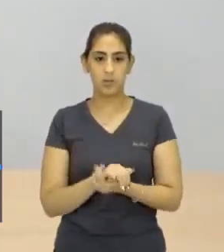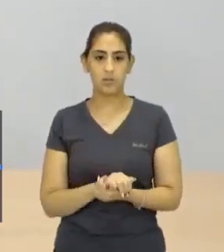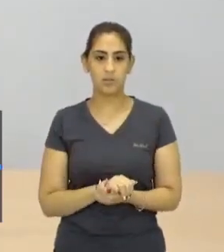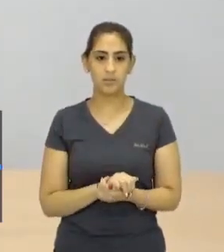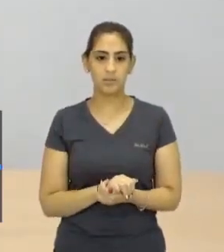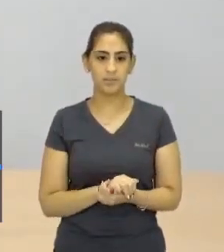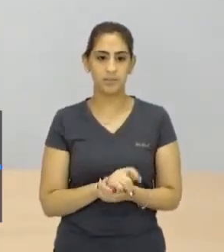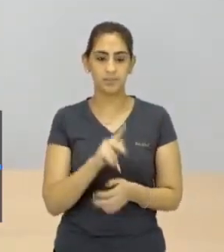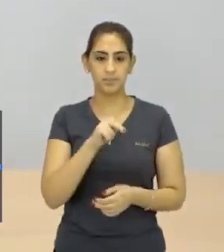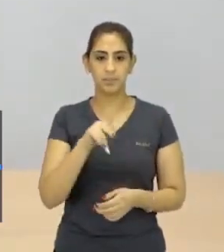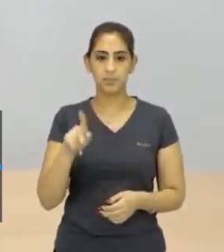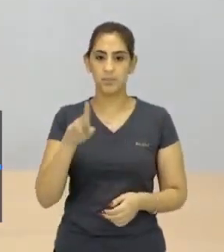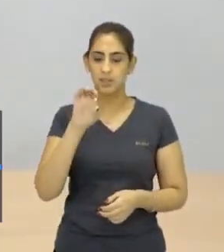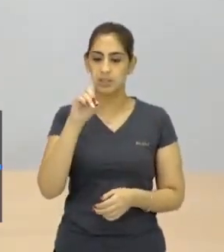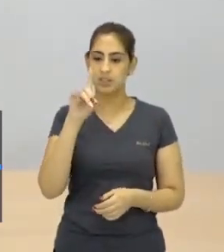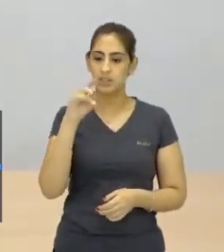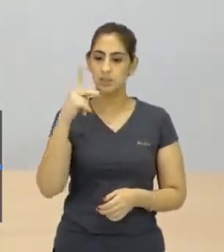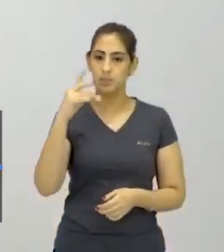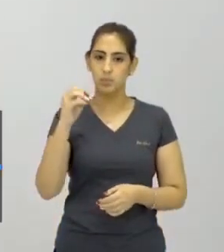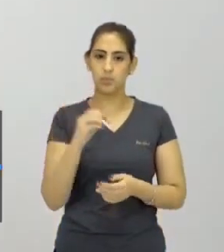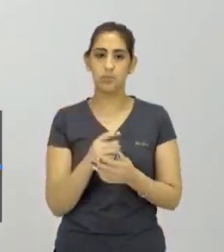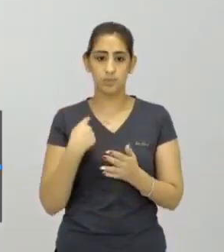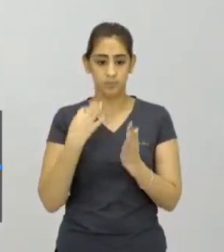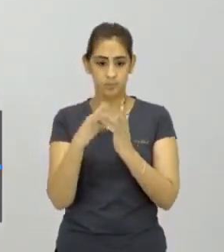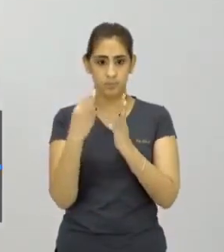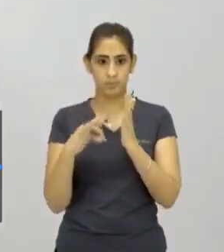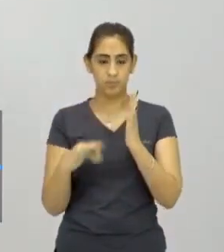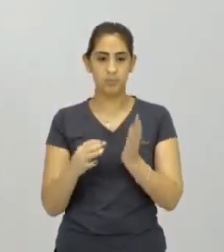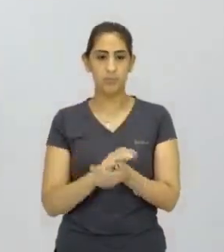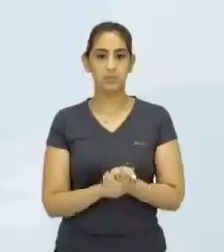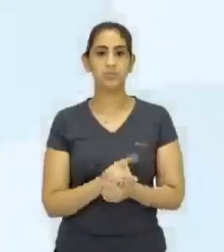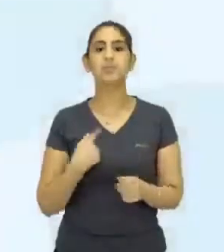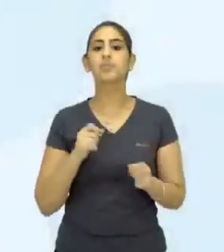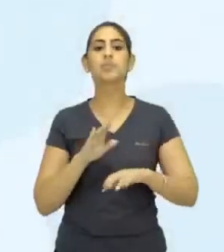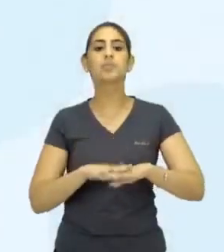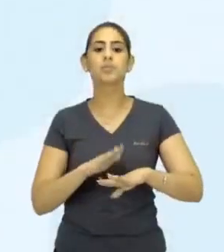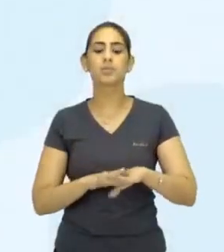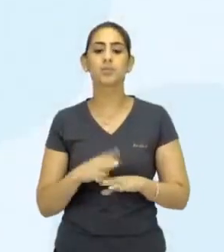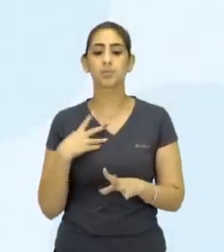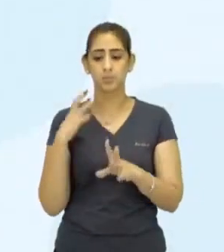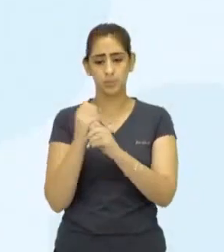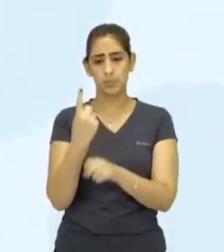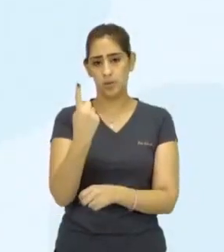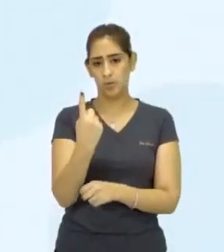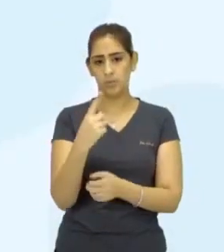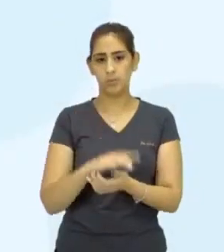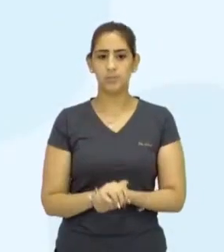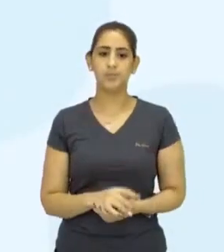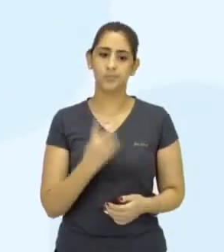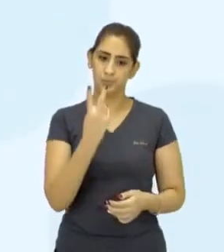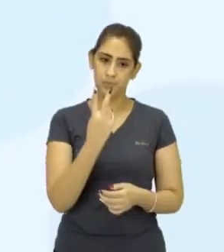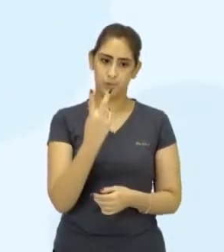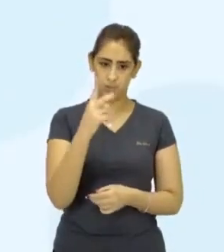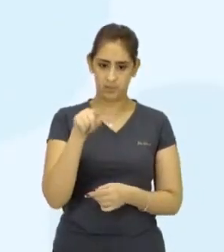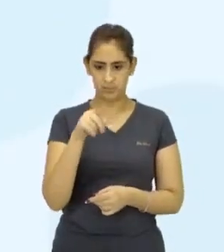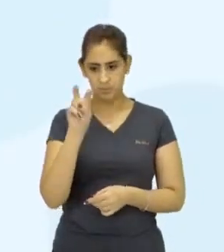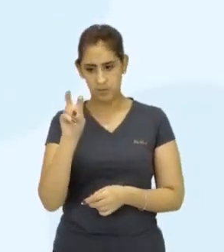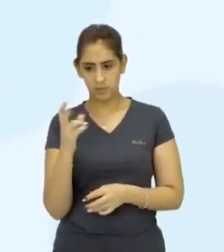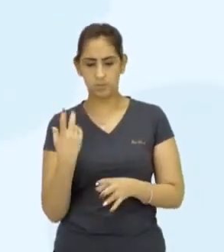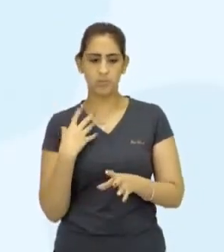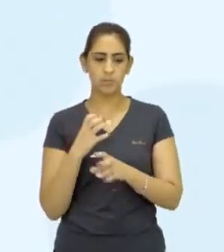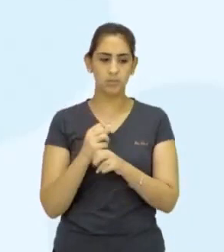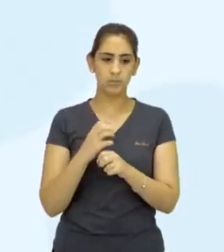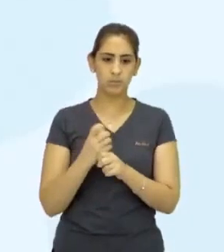do professor Édipo. Vamos lá? Vamos lá. Então, ó, o que a gente tem que fazer? Somar 1. Ah, então se tá 2,5, 2,5, 2